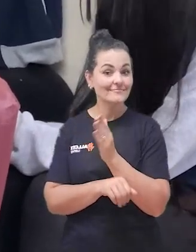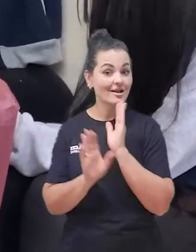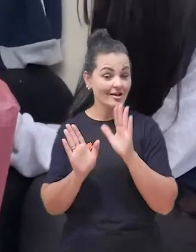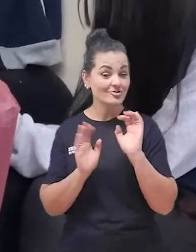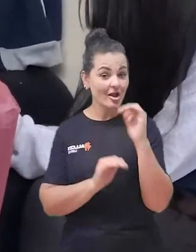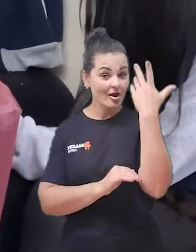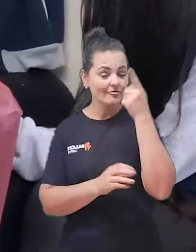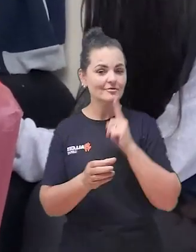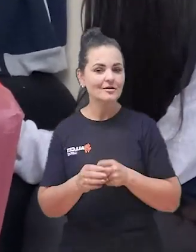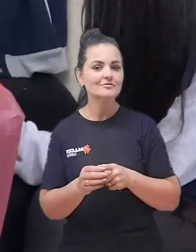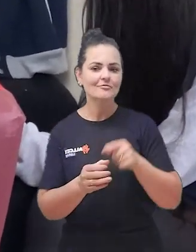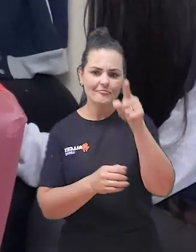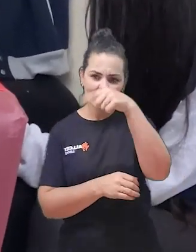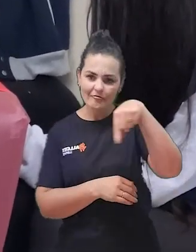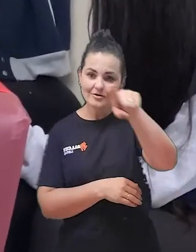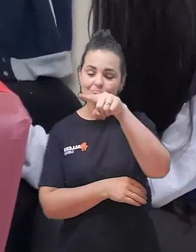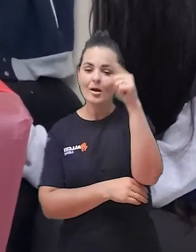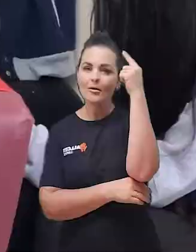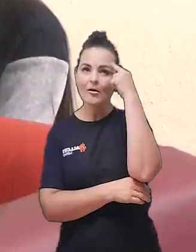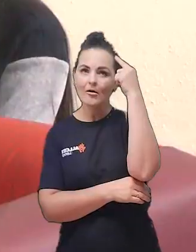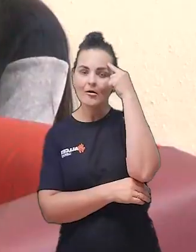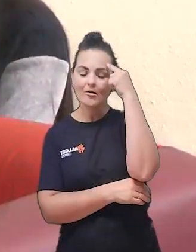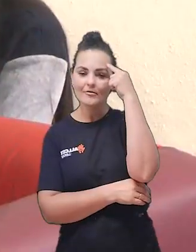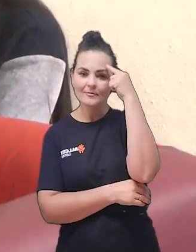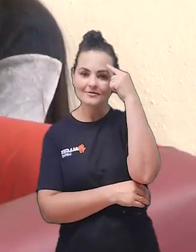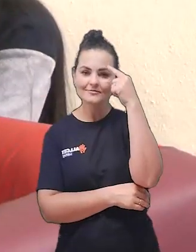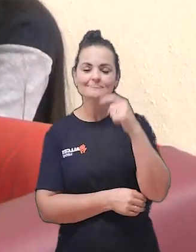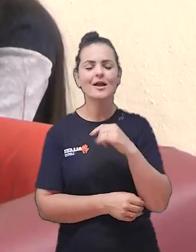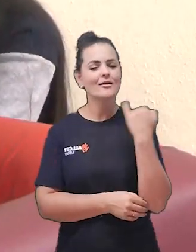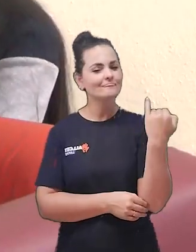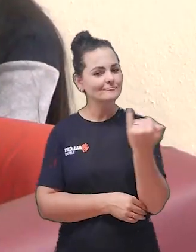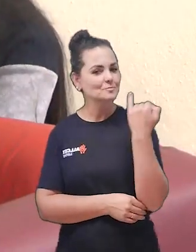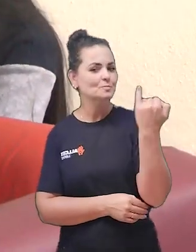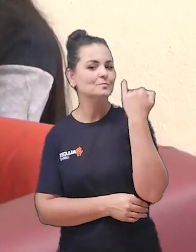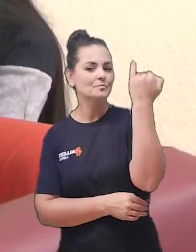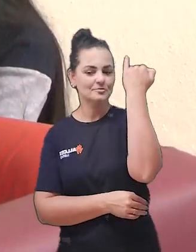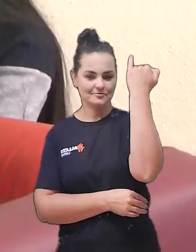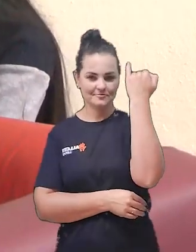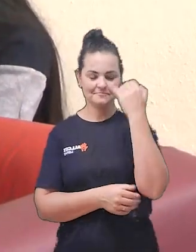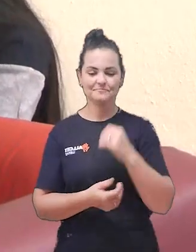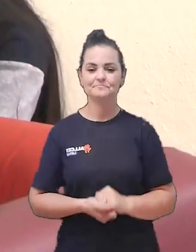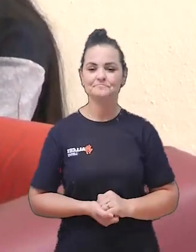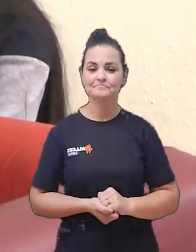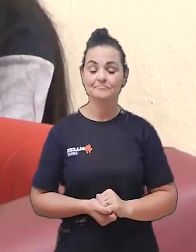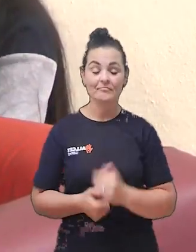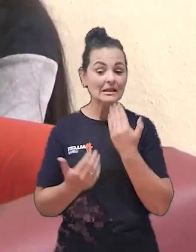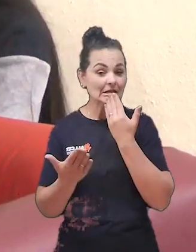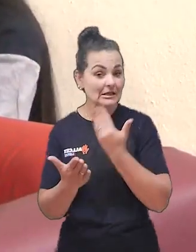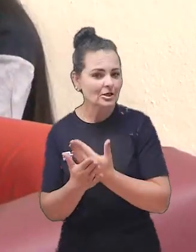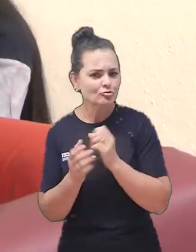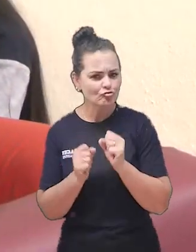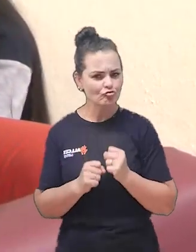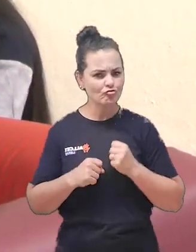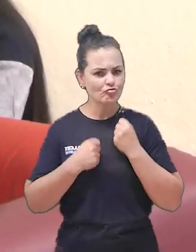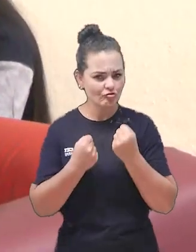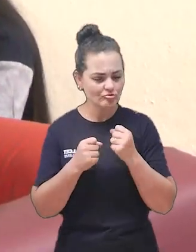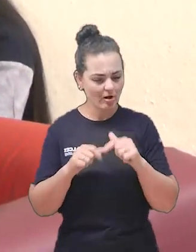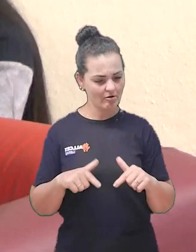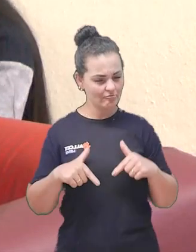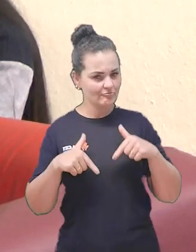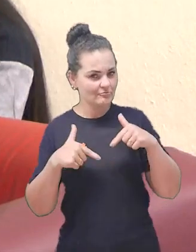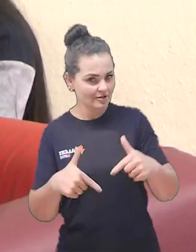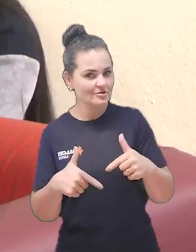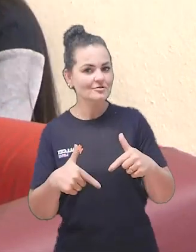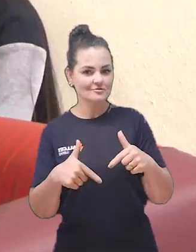nossa cidade e que vêm da cabeça de vocês. Isso é importantíssimo. Então, estudem com força, com